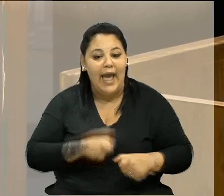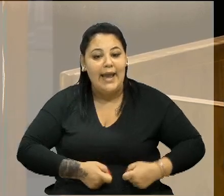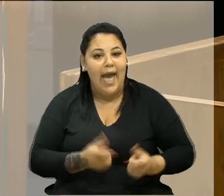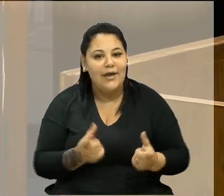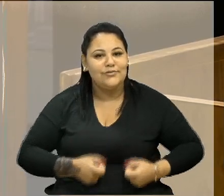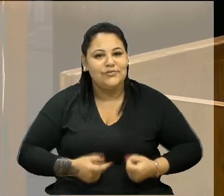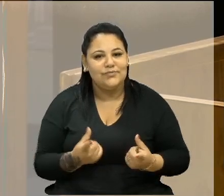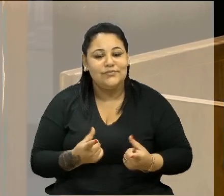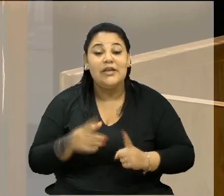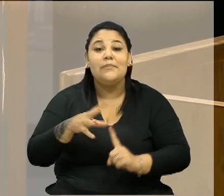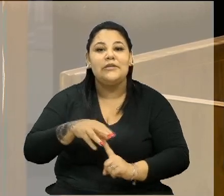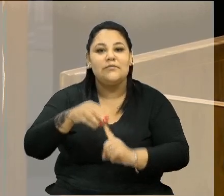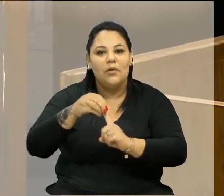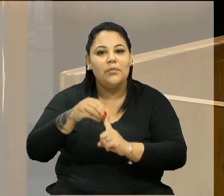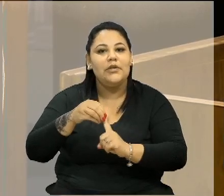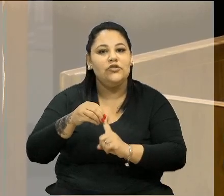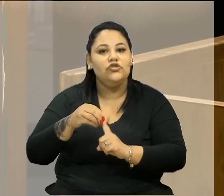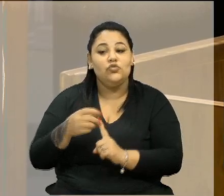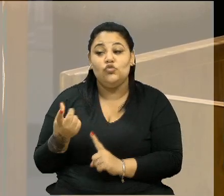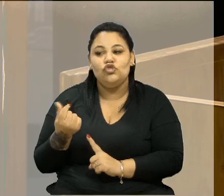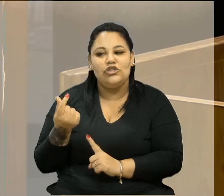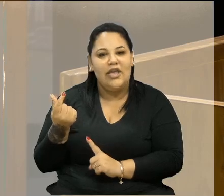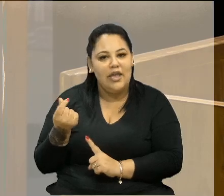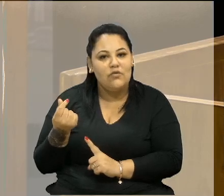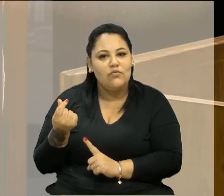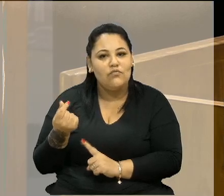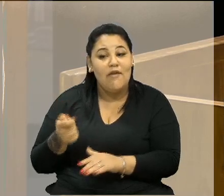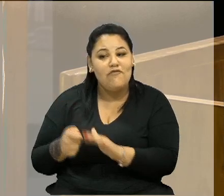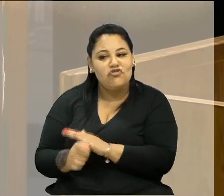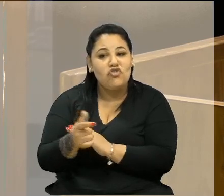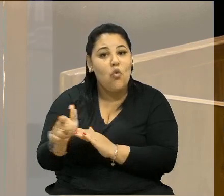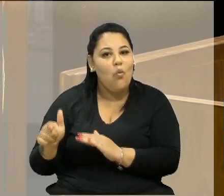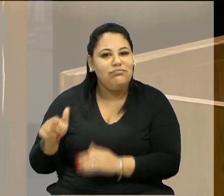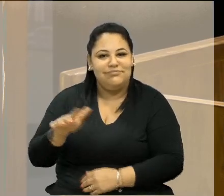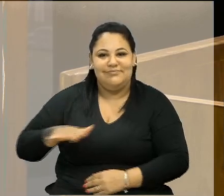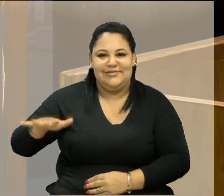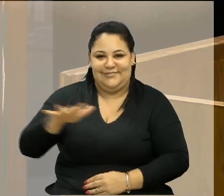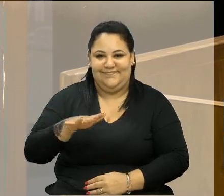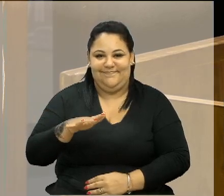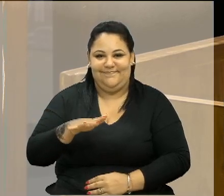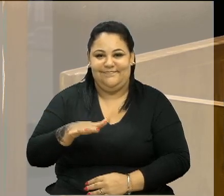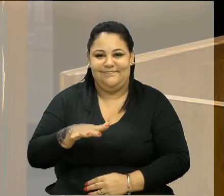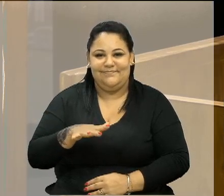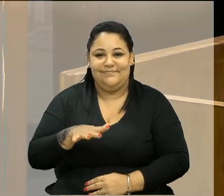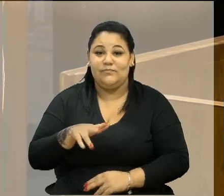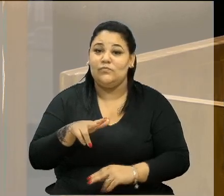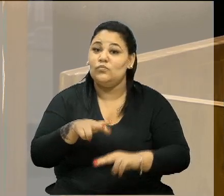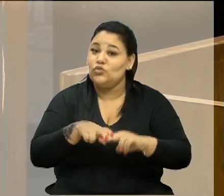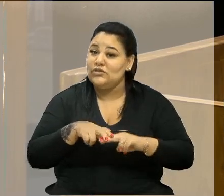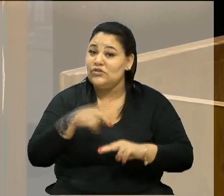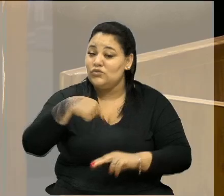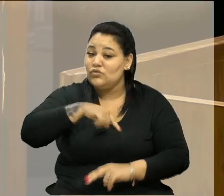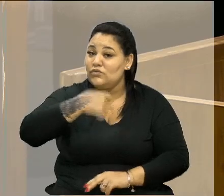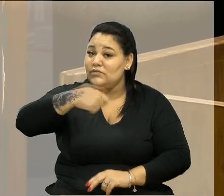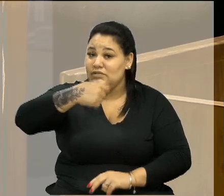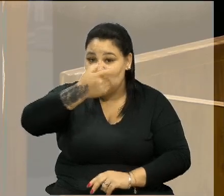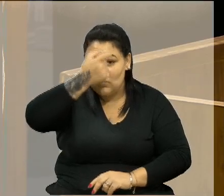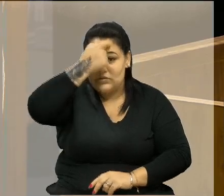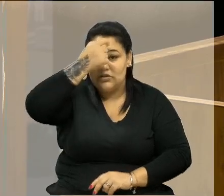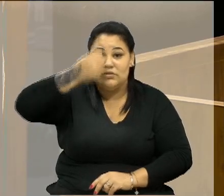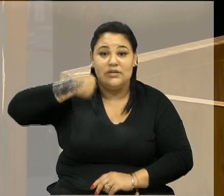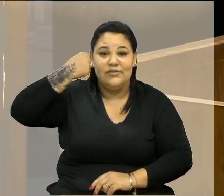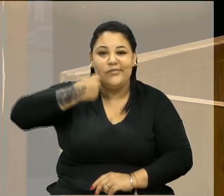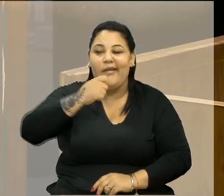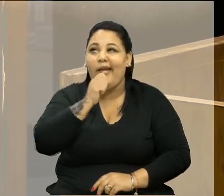recurso ser investido em outras áreas que as pessoas mais precisam. E para isso, então, nós precisamos conscientizar os senadores que ainda estão resistentes, que